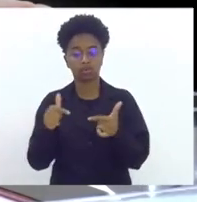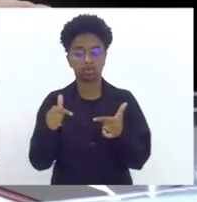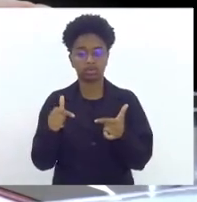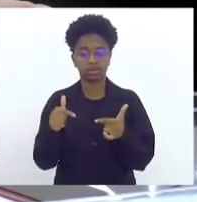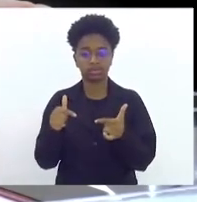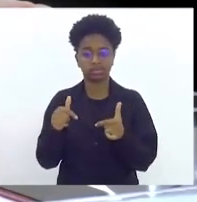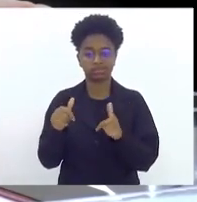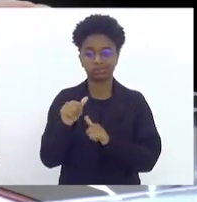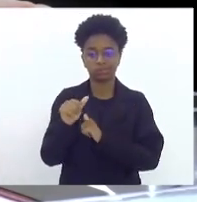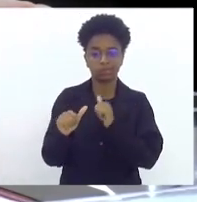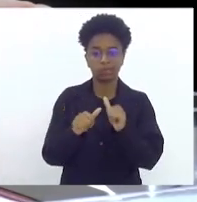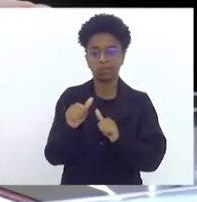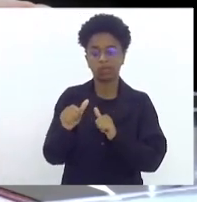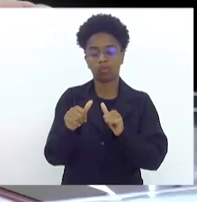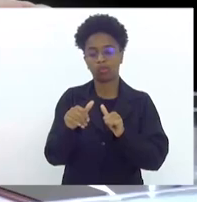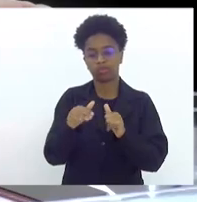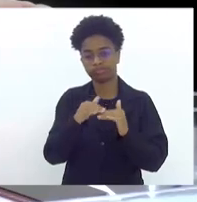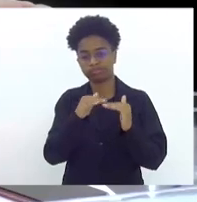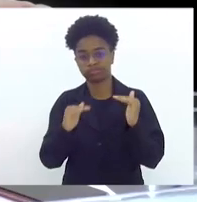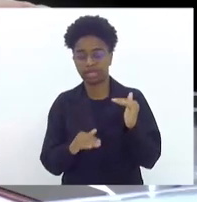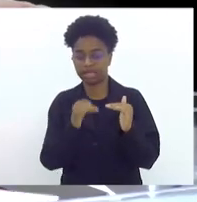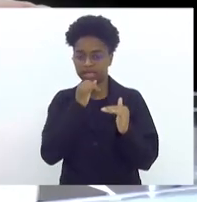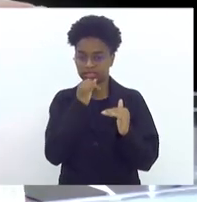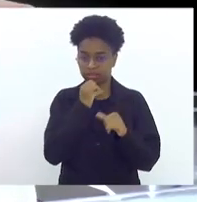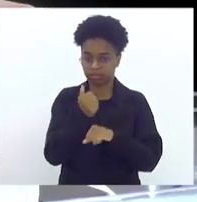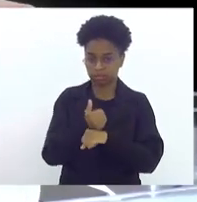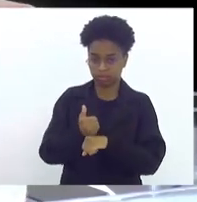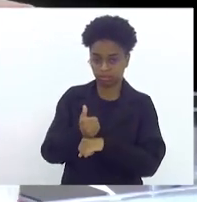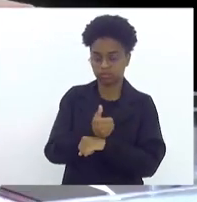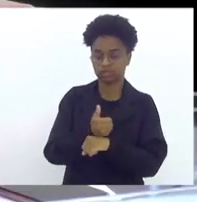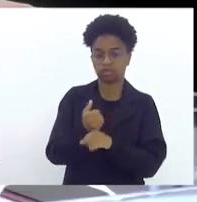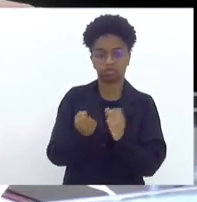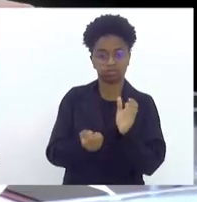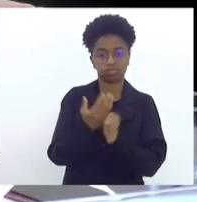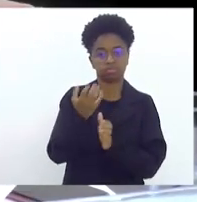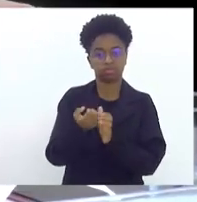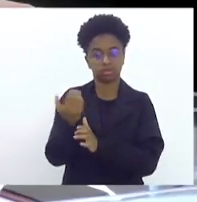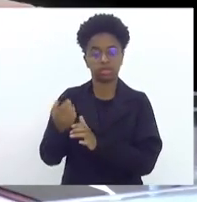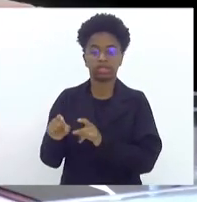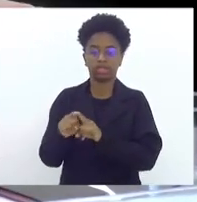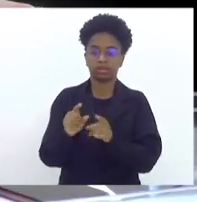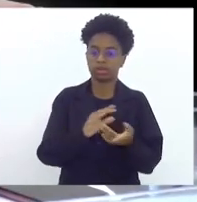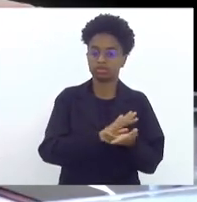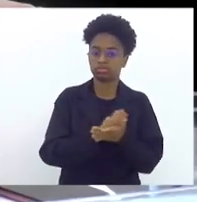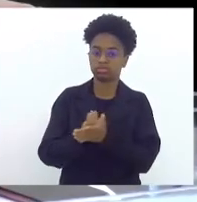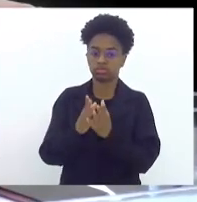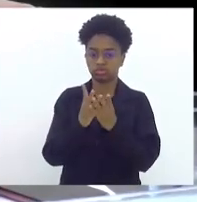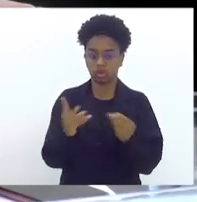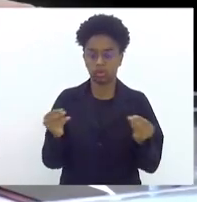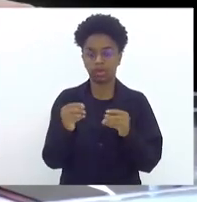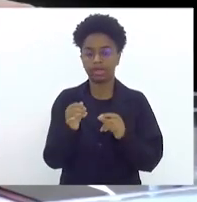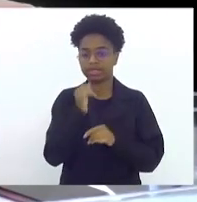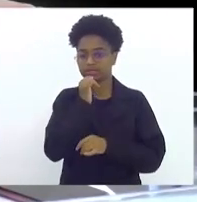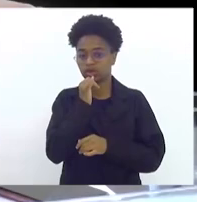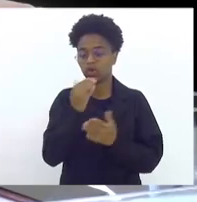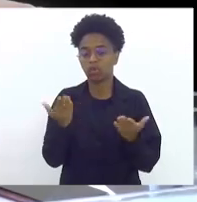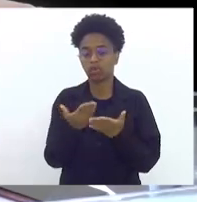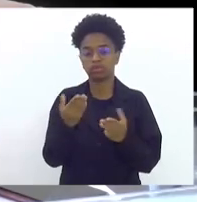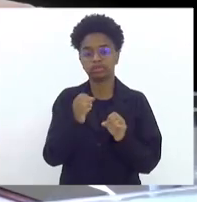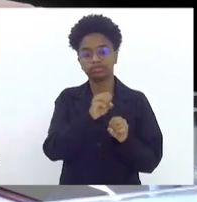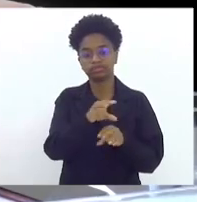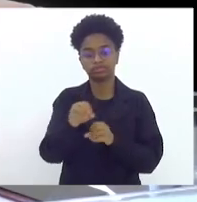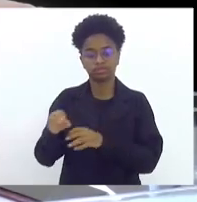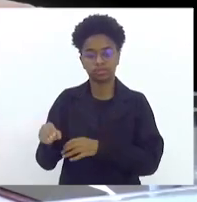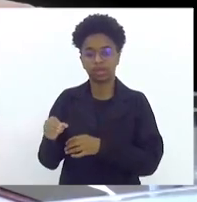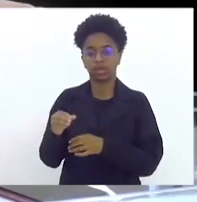das situações então carreiras inclusive são criadas substituídas hoje a gente treina a nossa juventude para